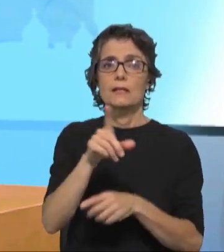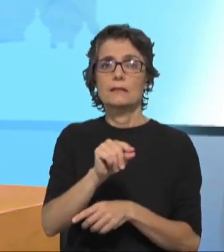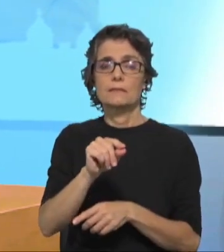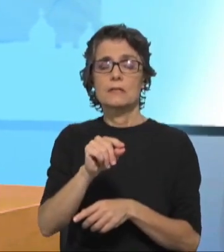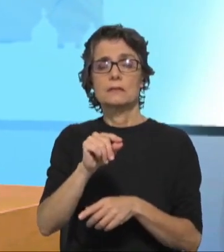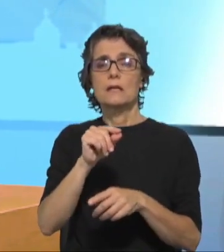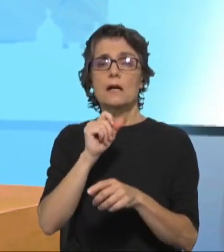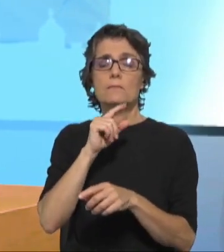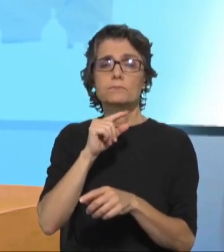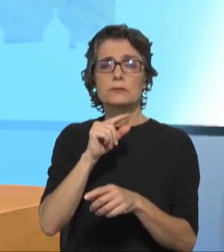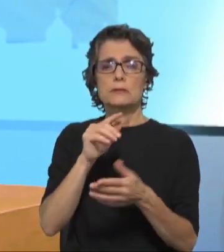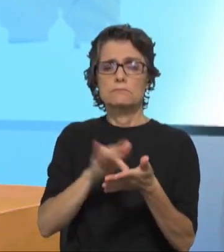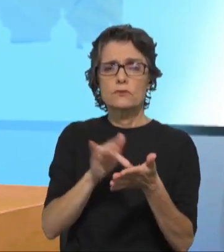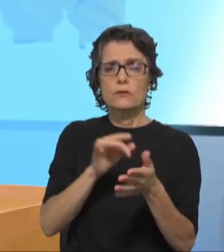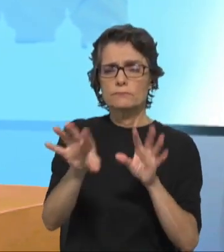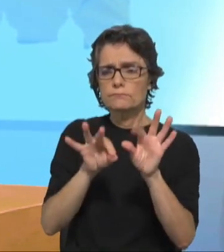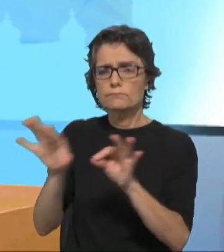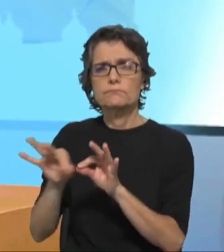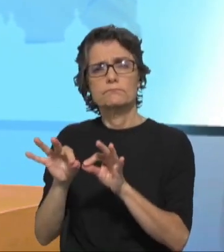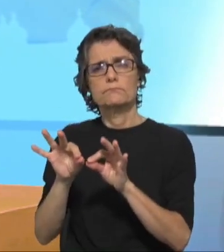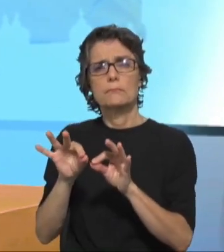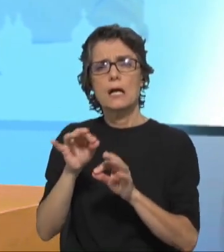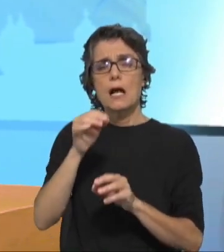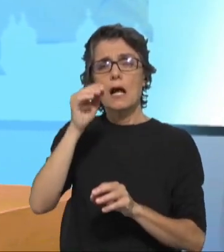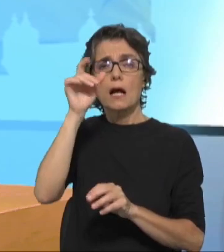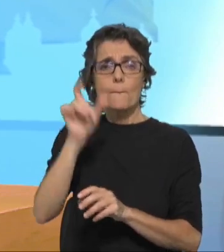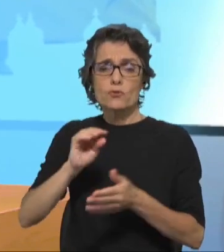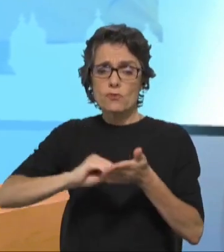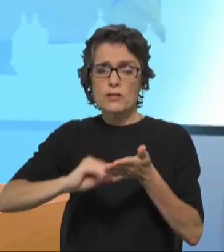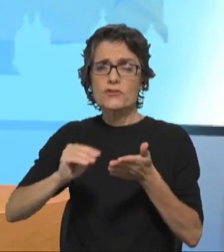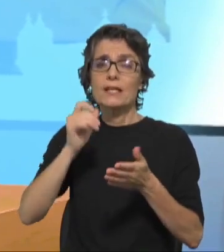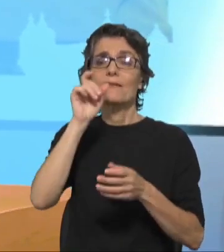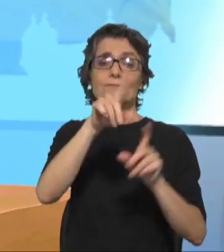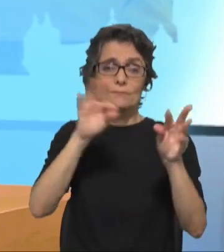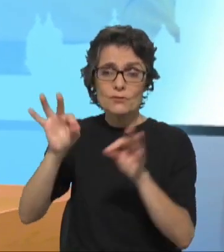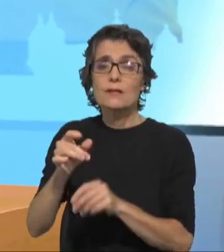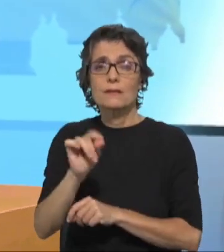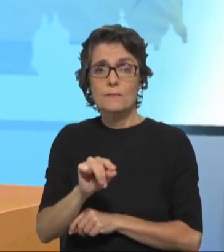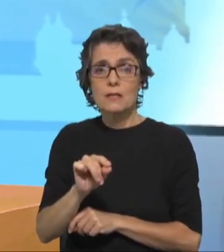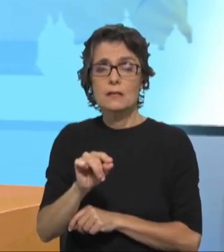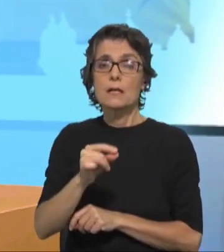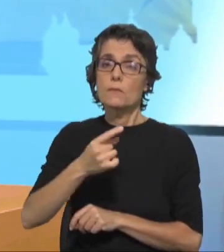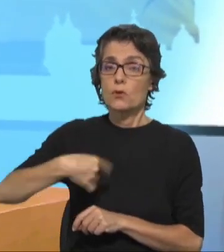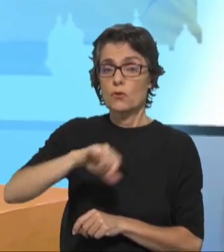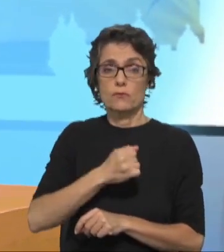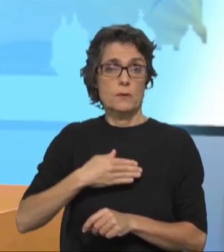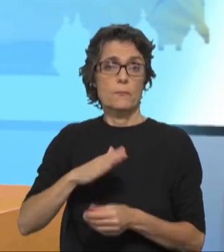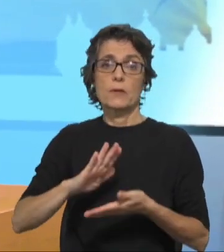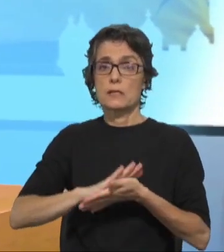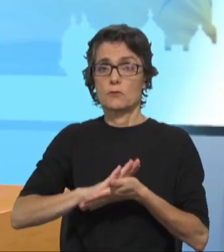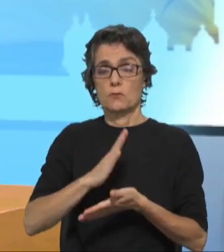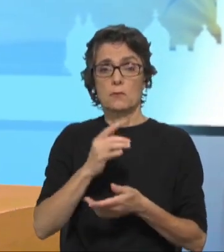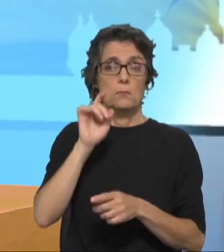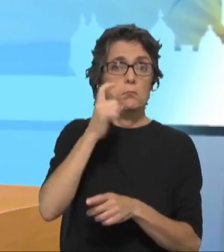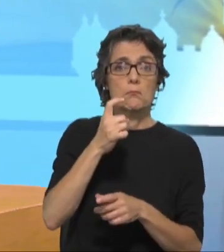que publica e, acima de tudo, na mensagem que passa. Por isso, como editora, faz o que todas fazem, procuram autores